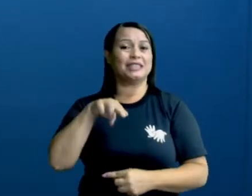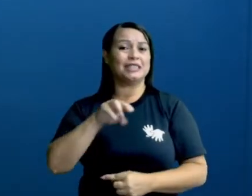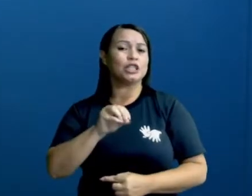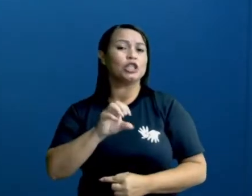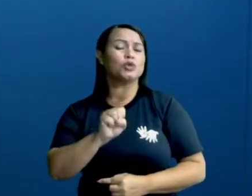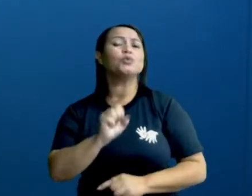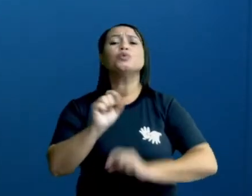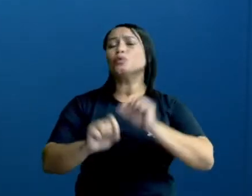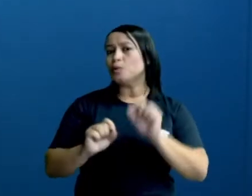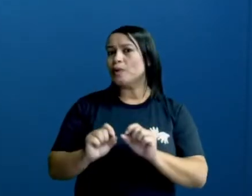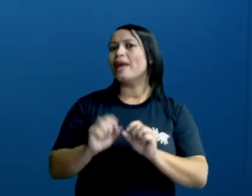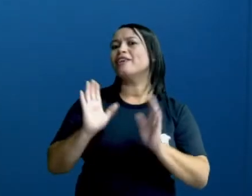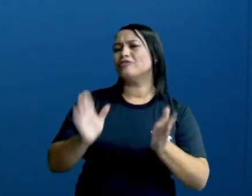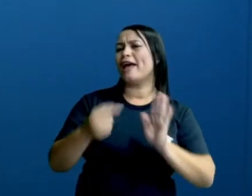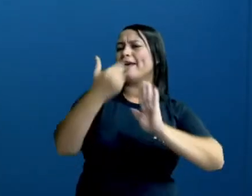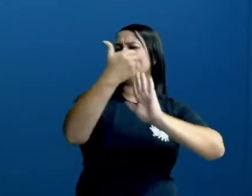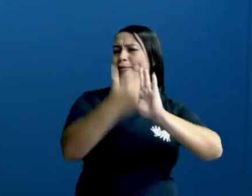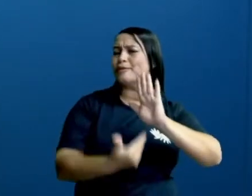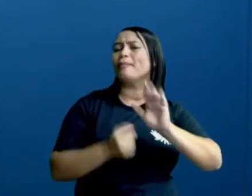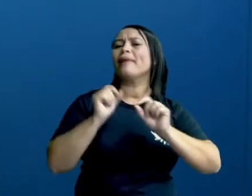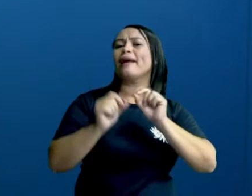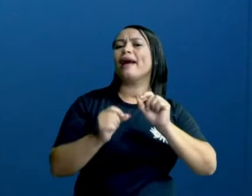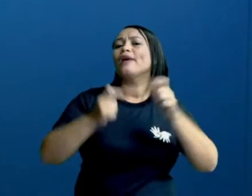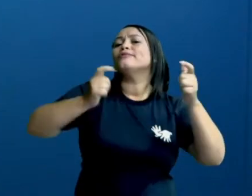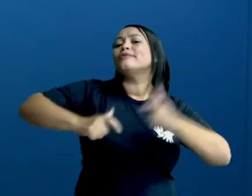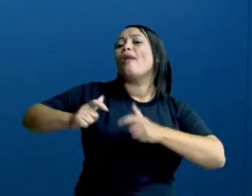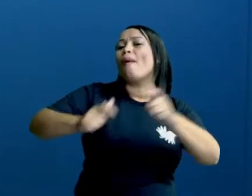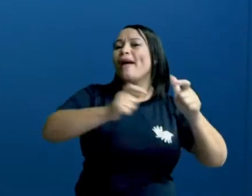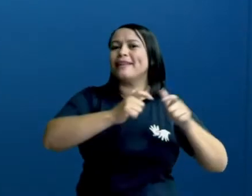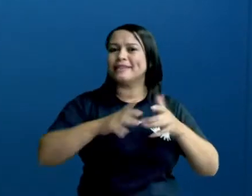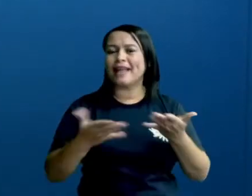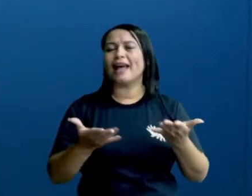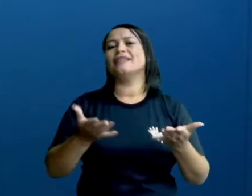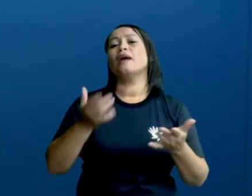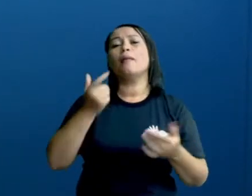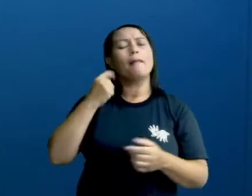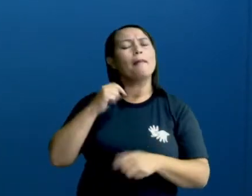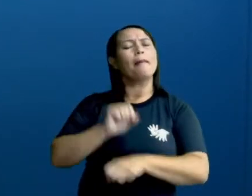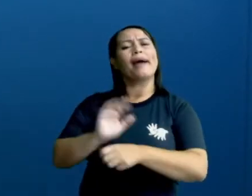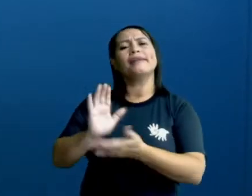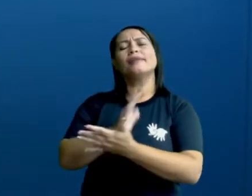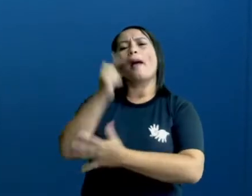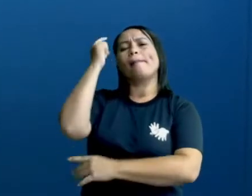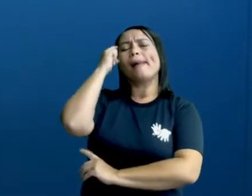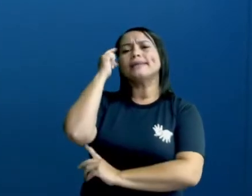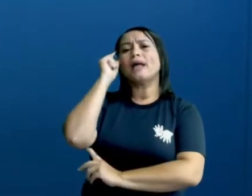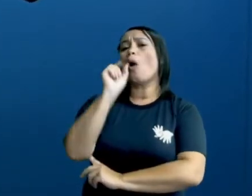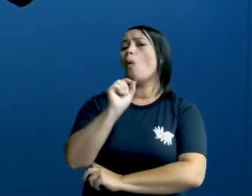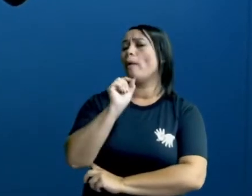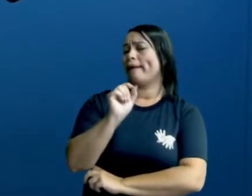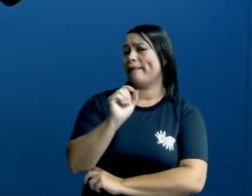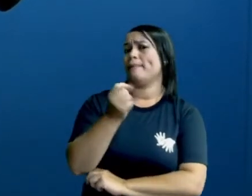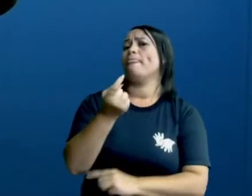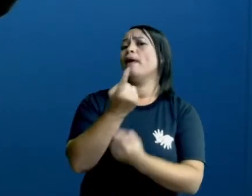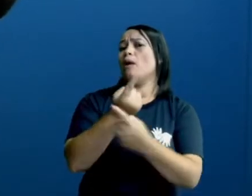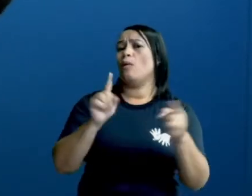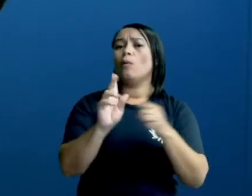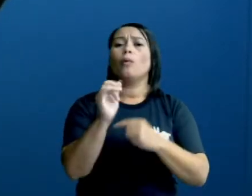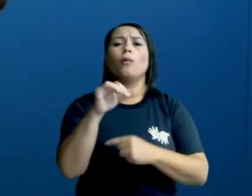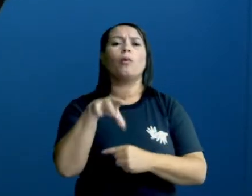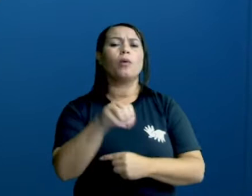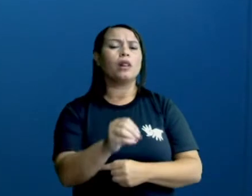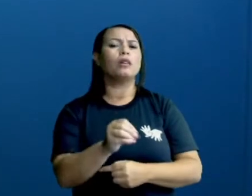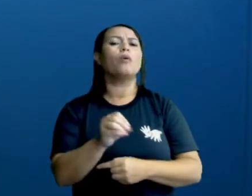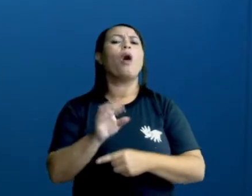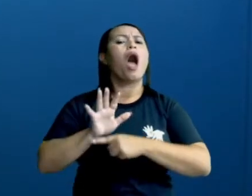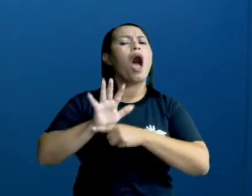eles estão ali contando um pouquinho dessas localidades. Agora, bom, a gente para pensar o seguinte: por mais que o hino ele ajude